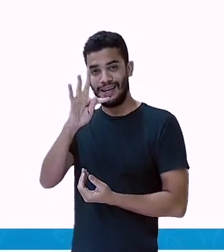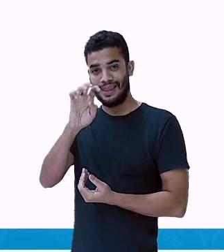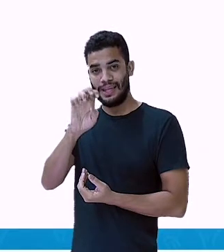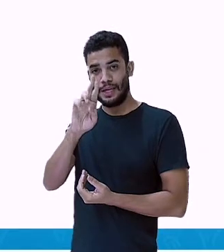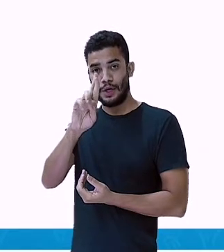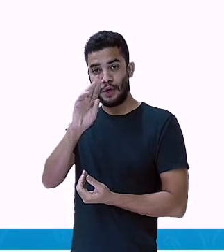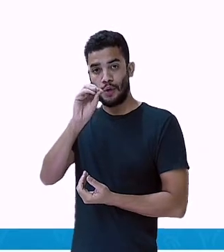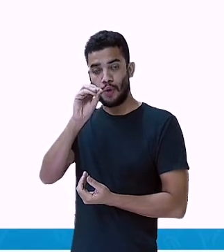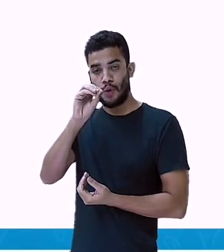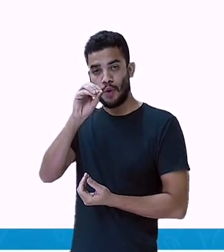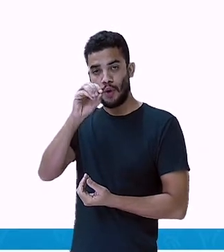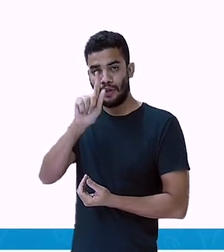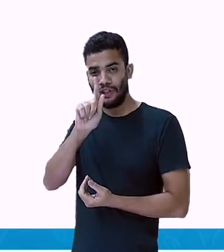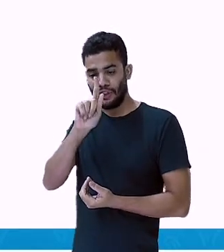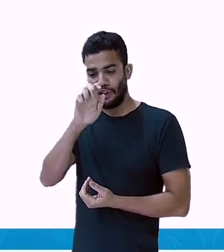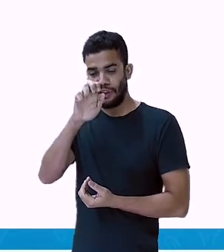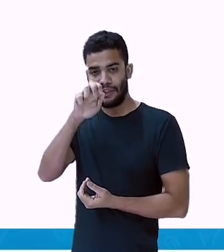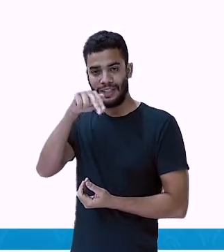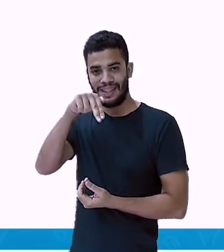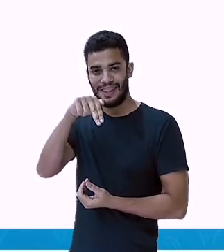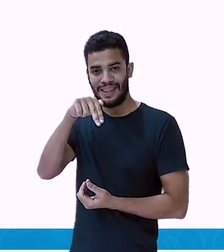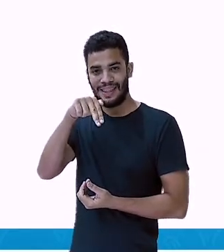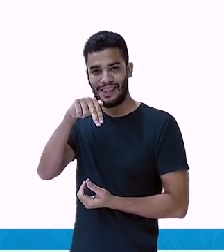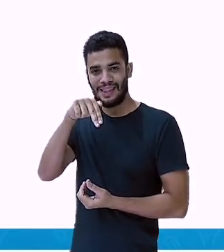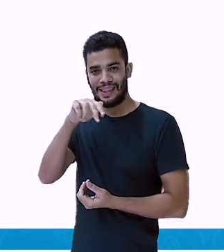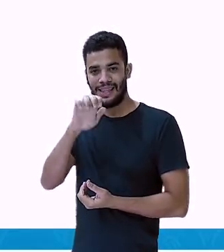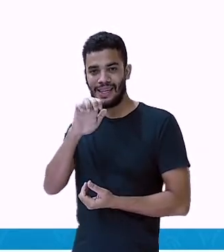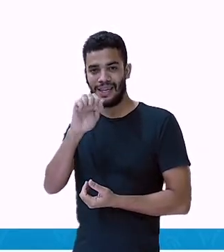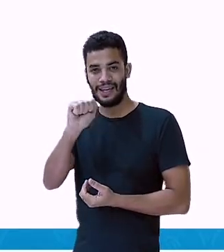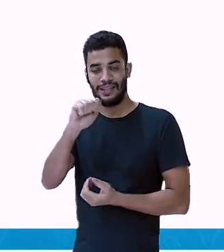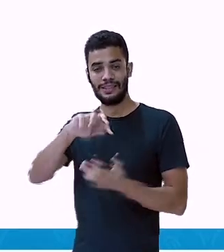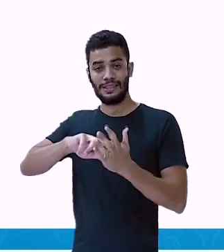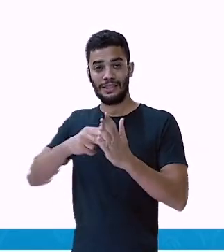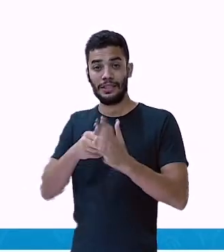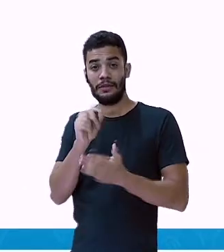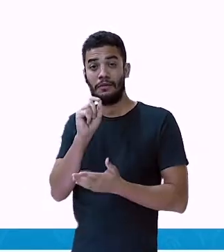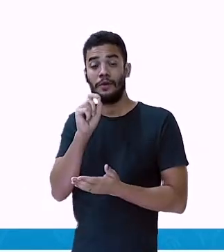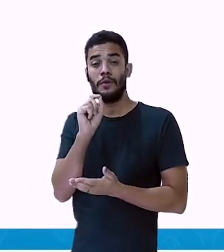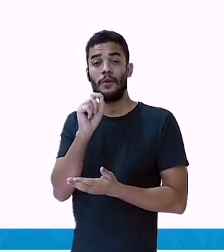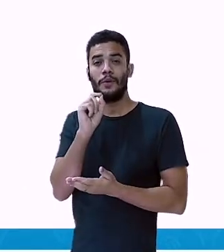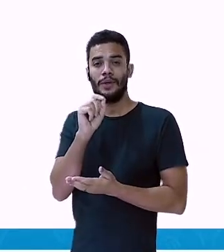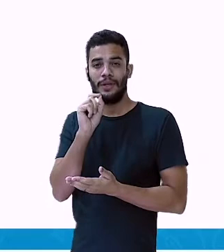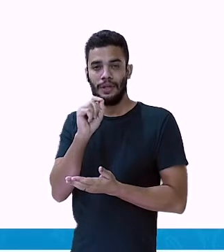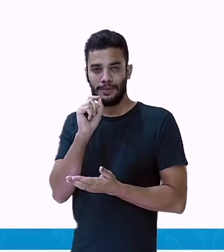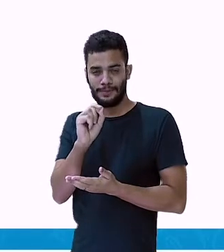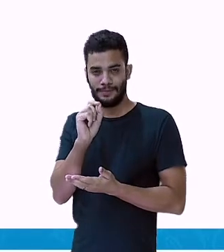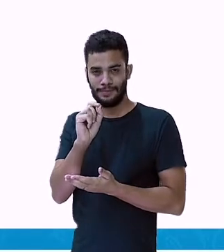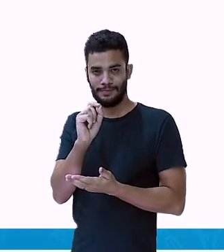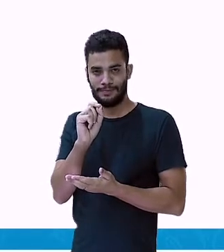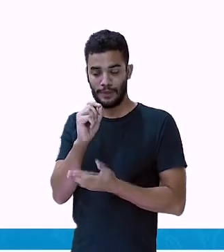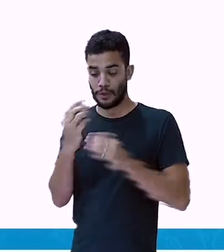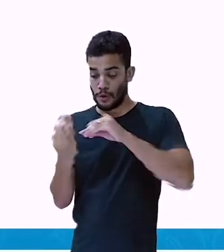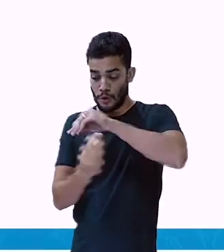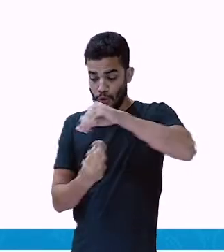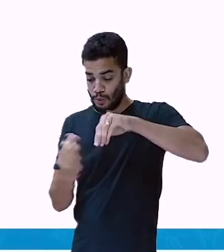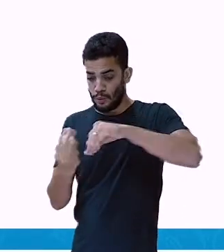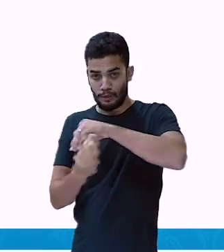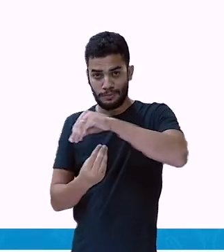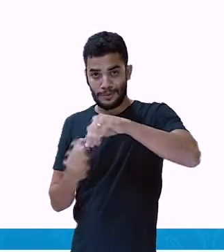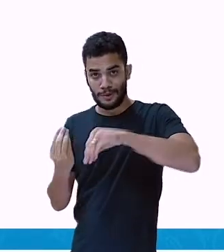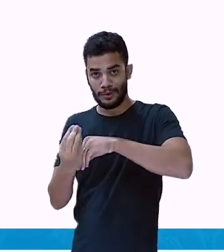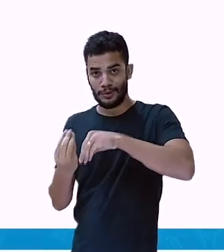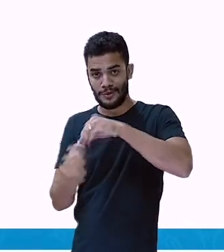prefixo hétero, diferente. Então, heterogênea, ela